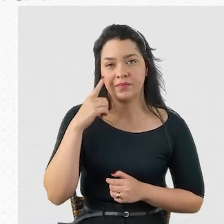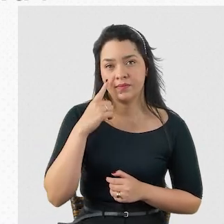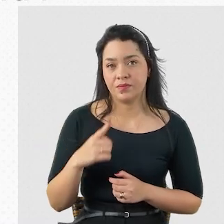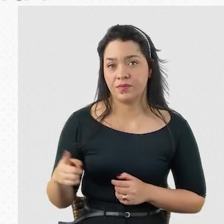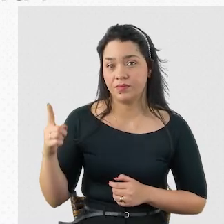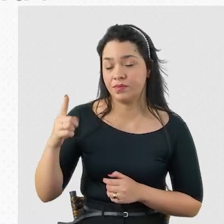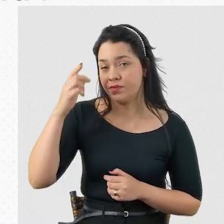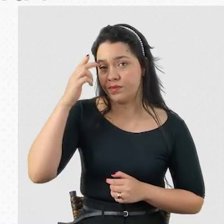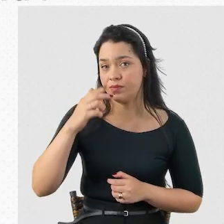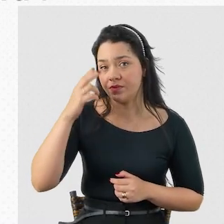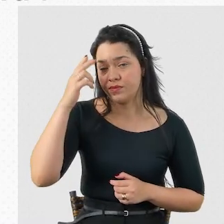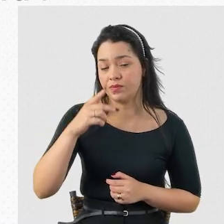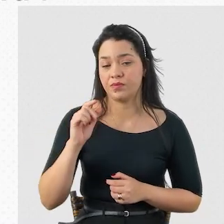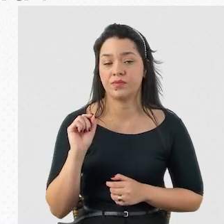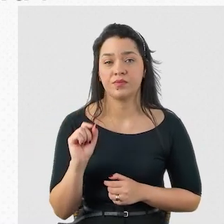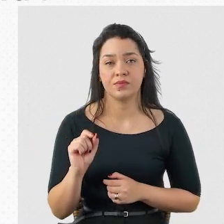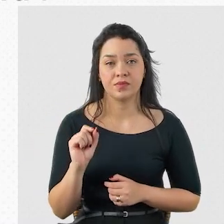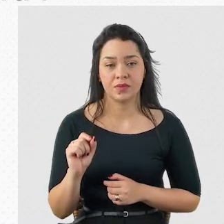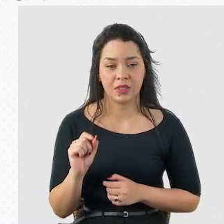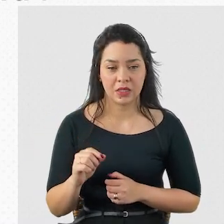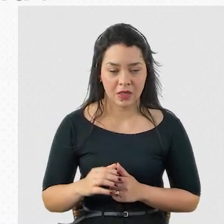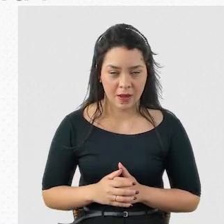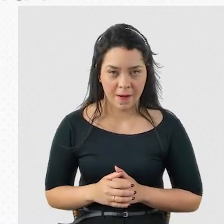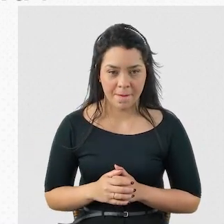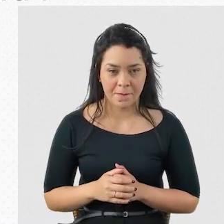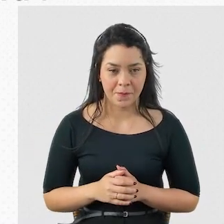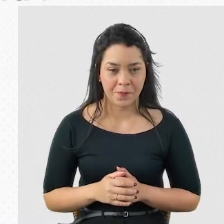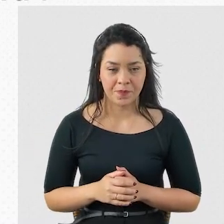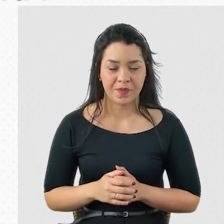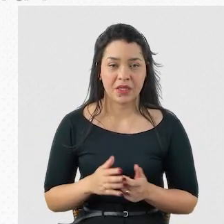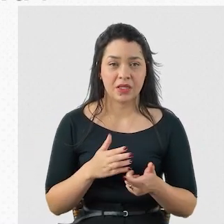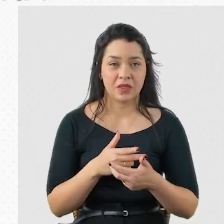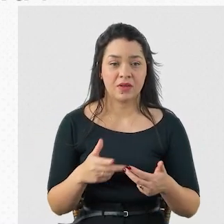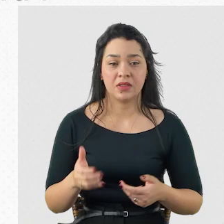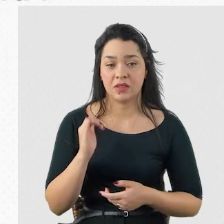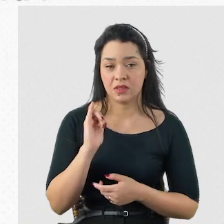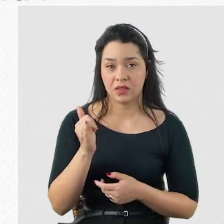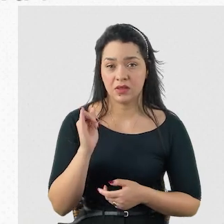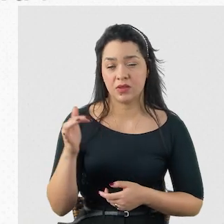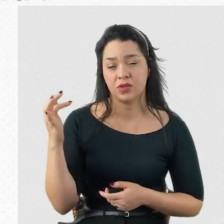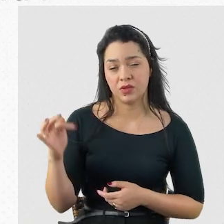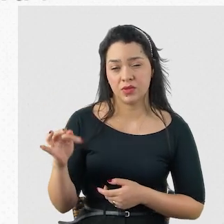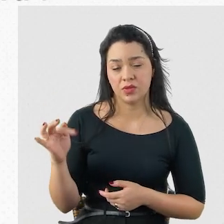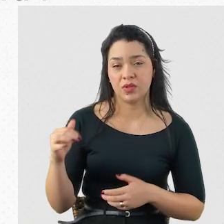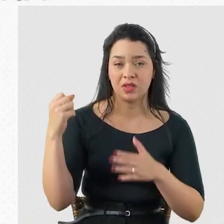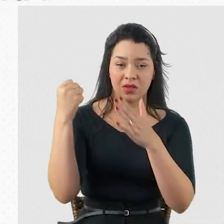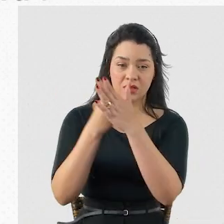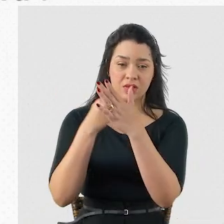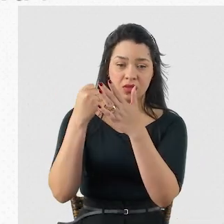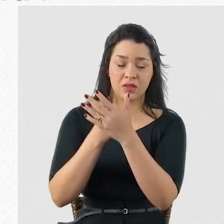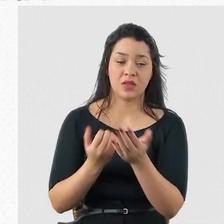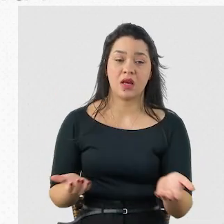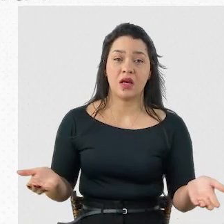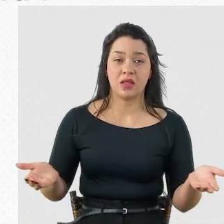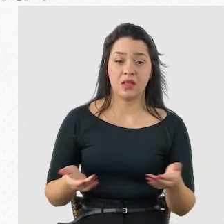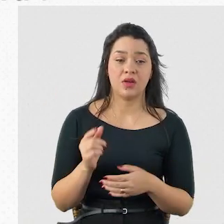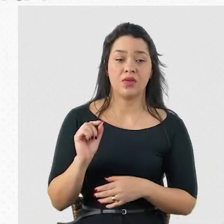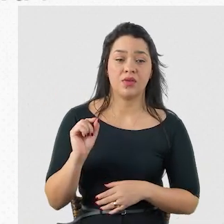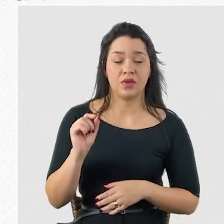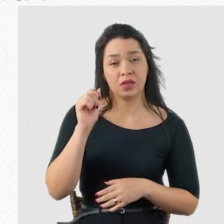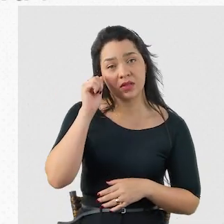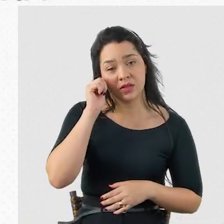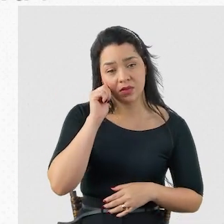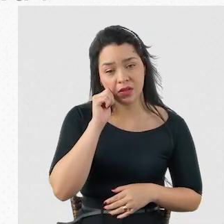história do Brasil com obras que costuram e reconstrói estas narrativas de dor e resistência, até a ideia dessas